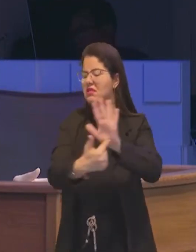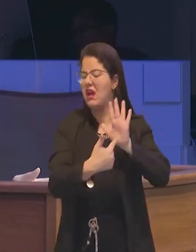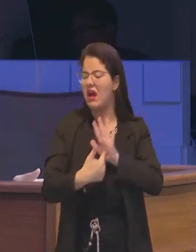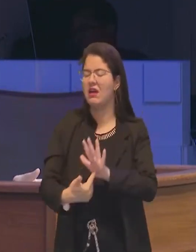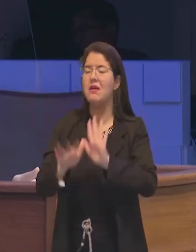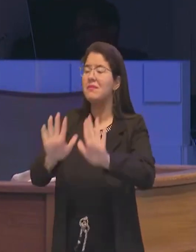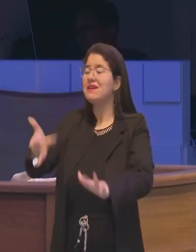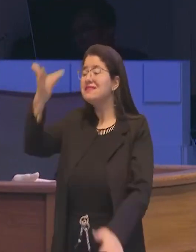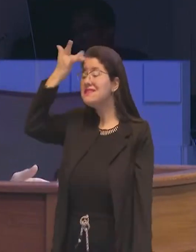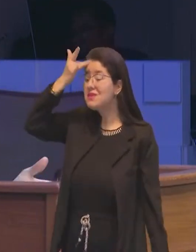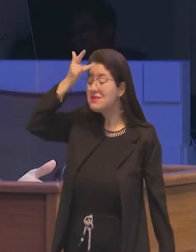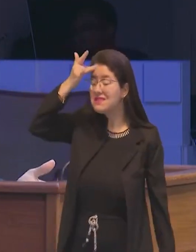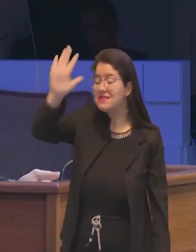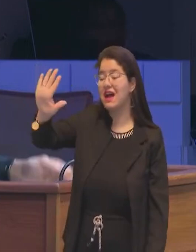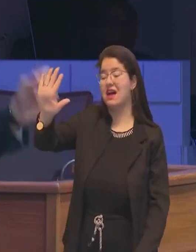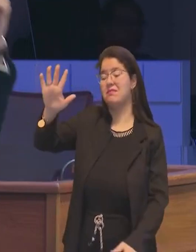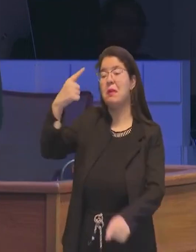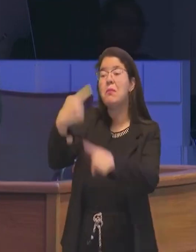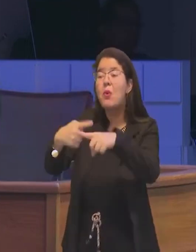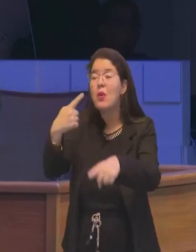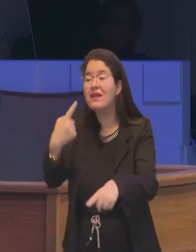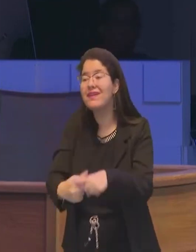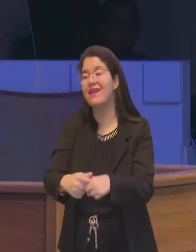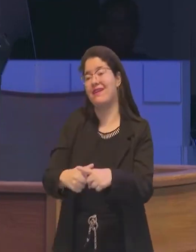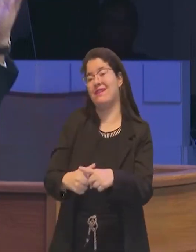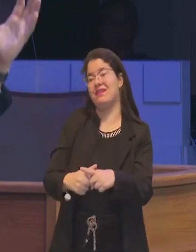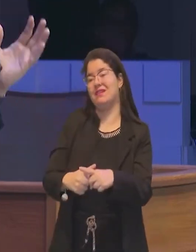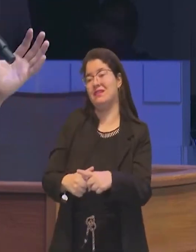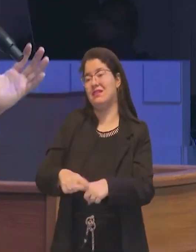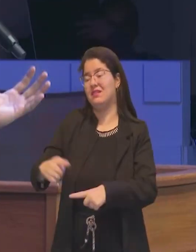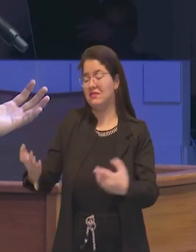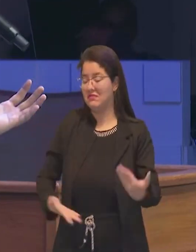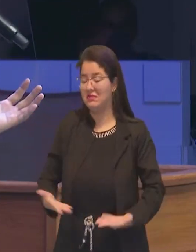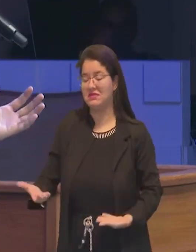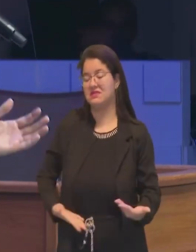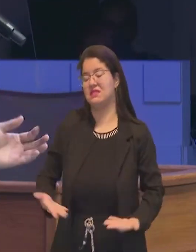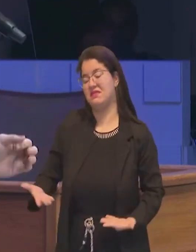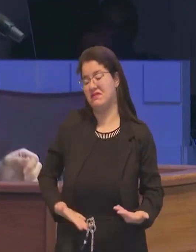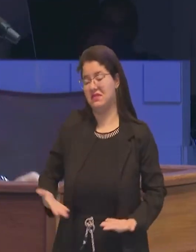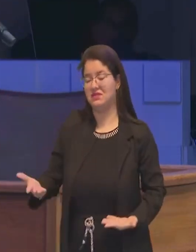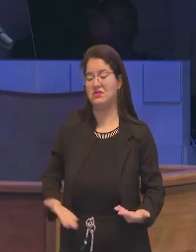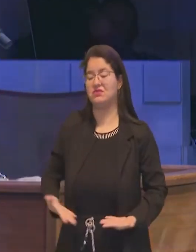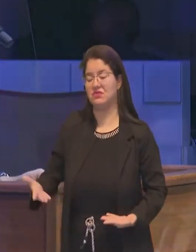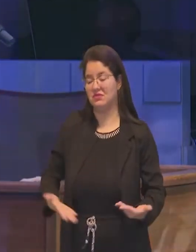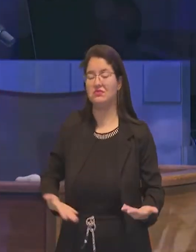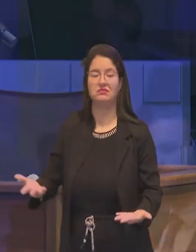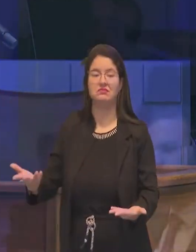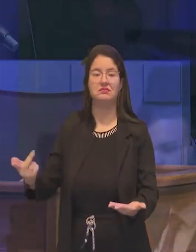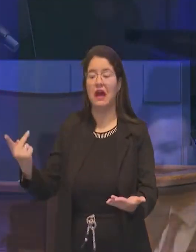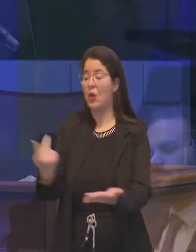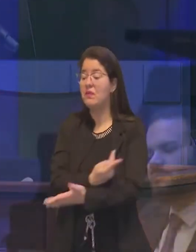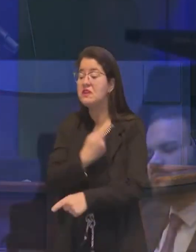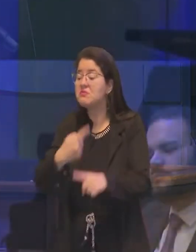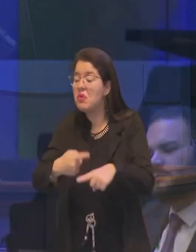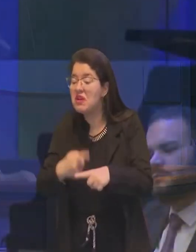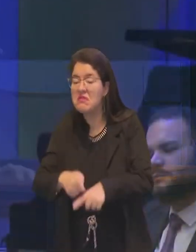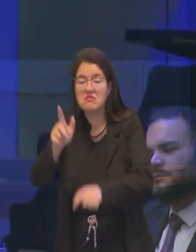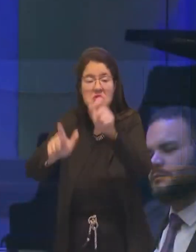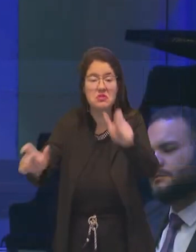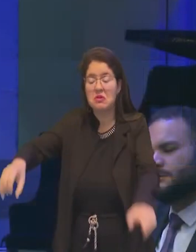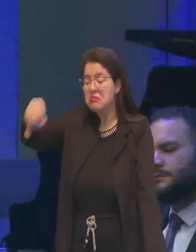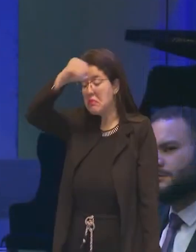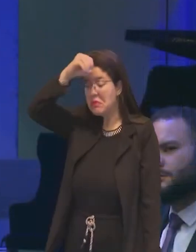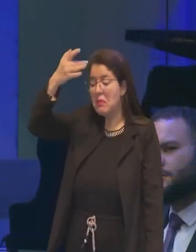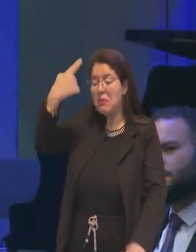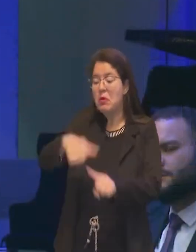sabem para que fim o serviço deles está fazendo. É